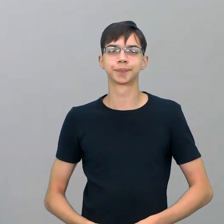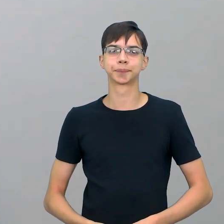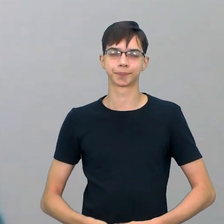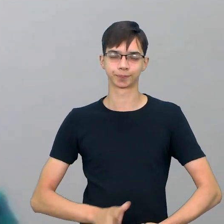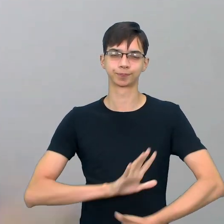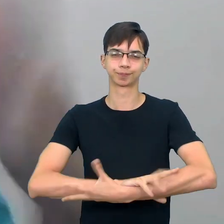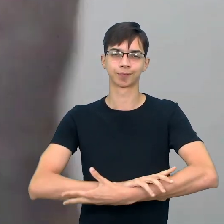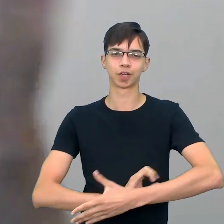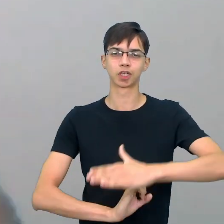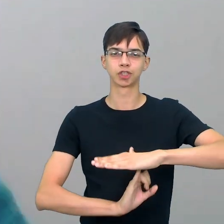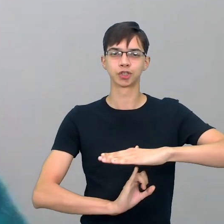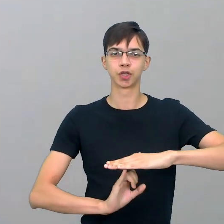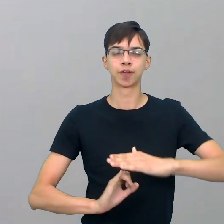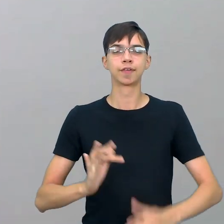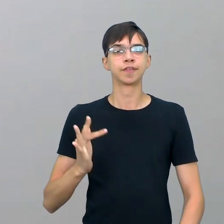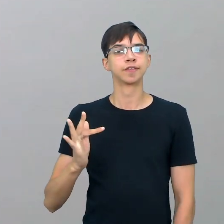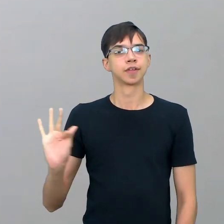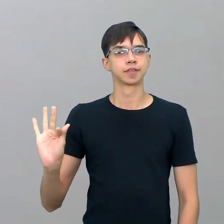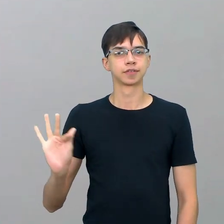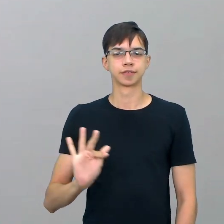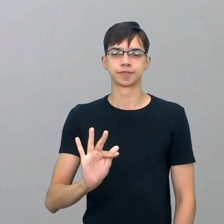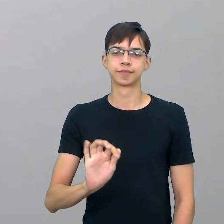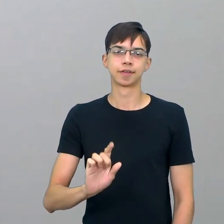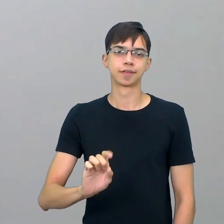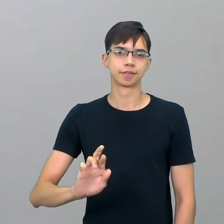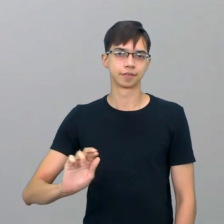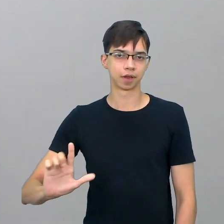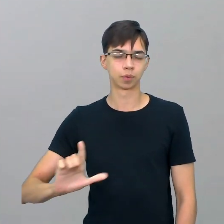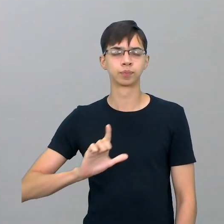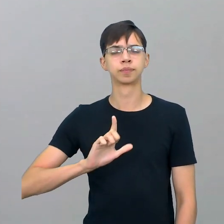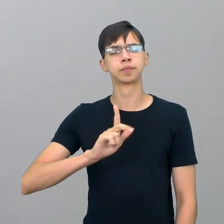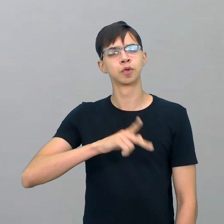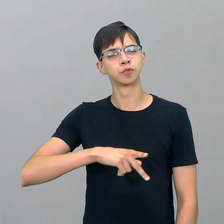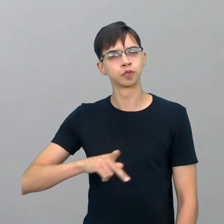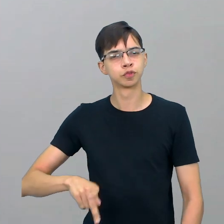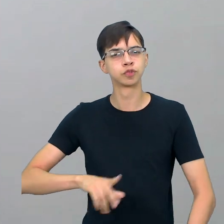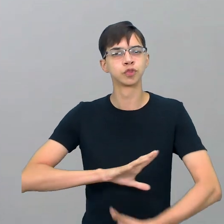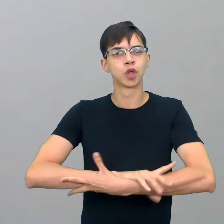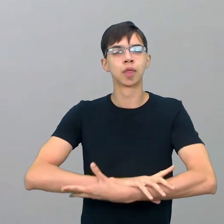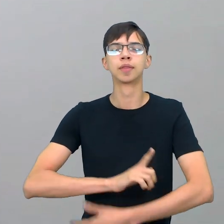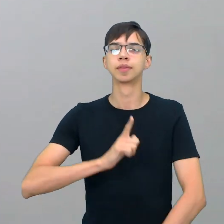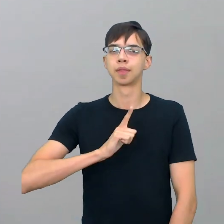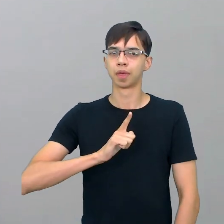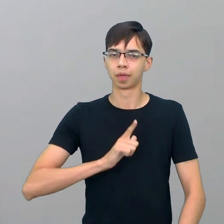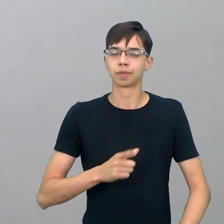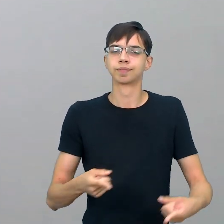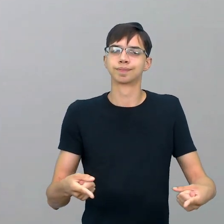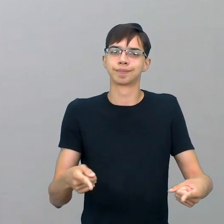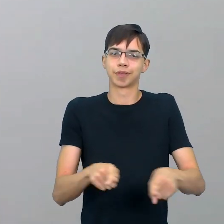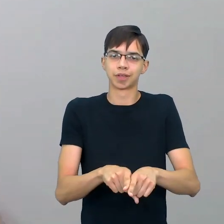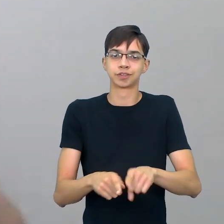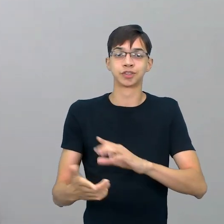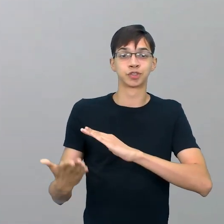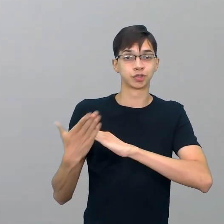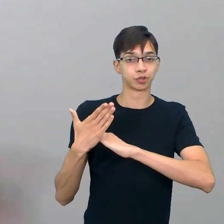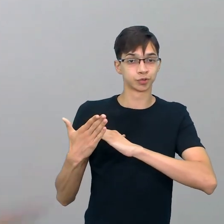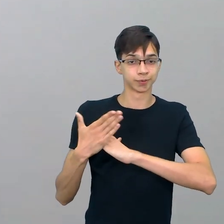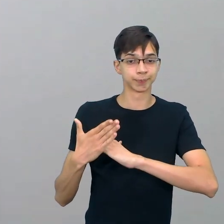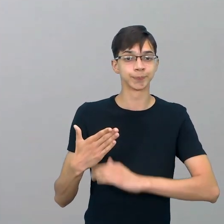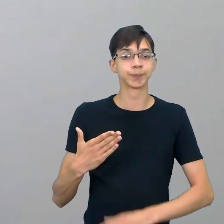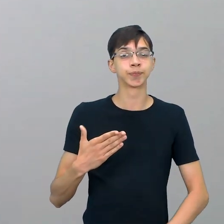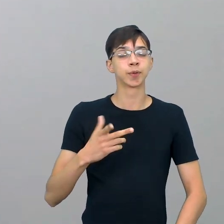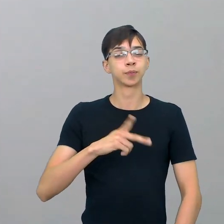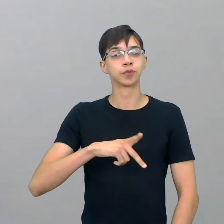O Instituto Federal, a gente tem alguns professores parceiros que vêm ajudar os professores em algumas